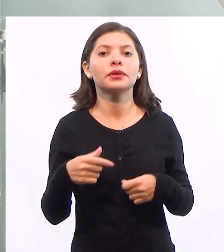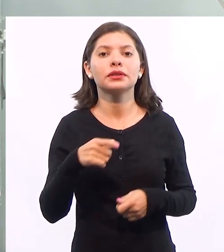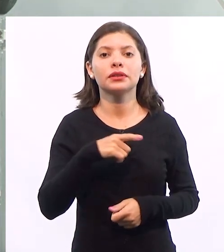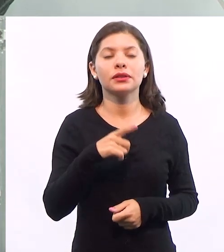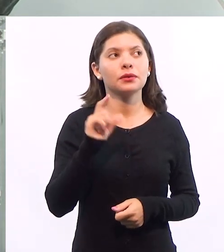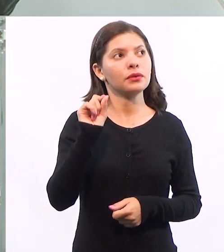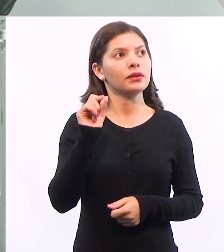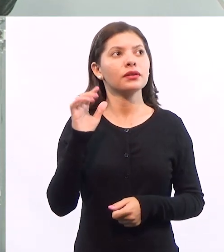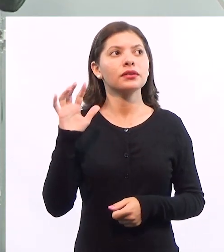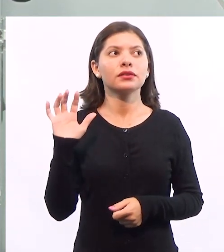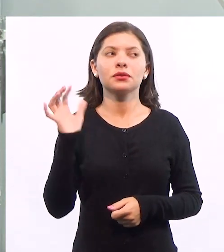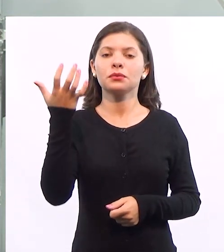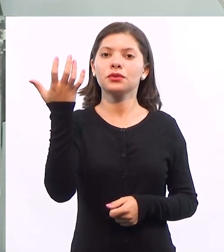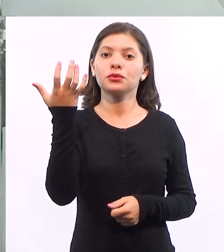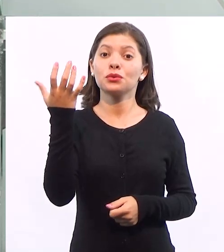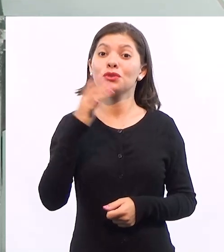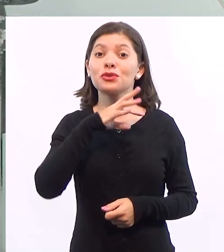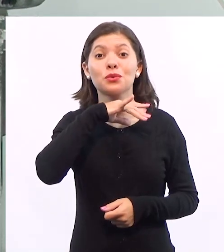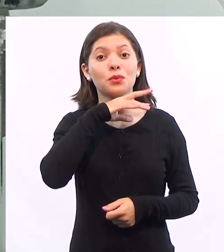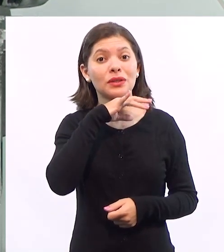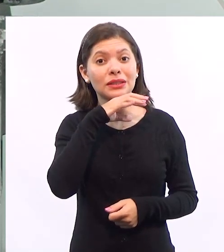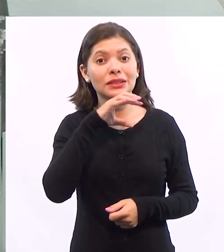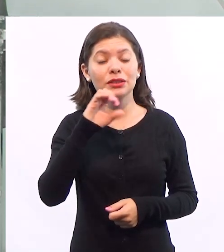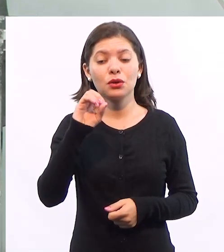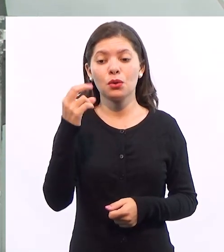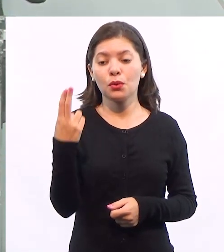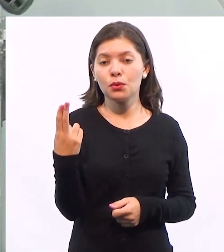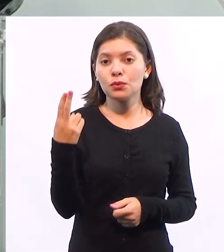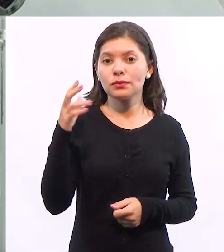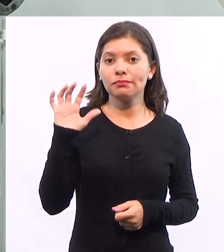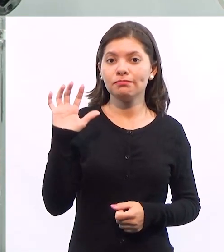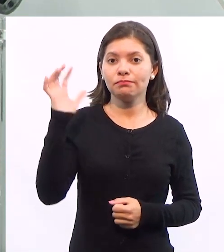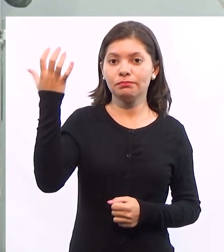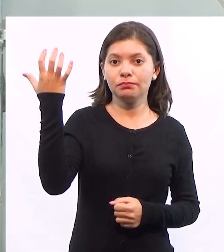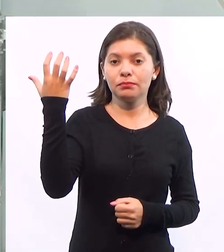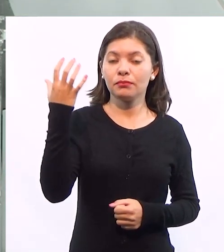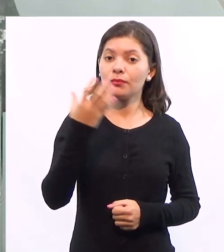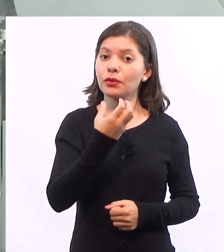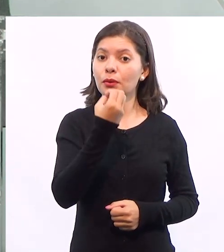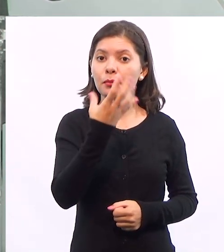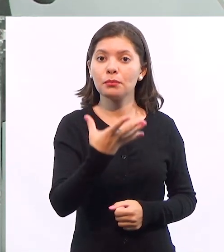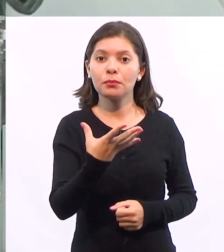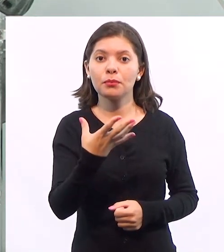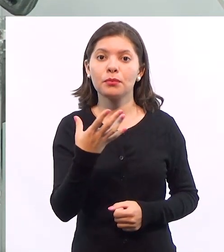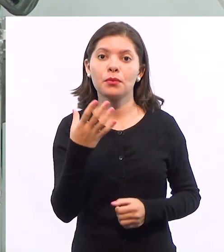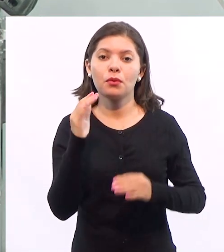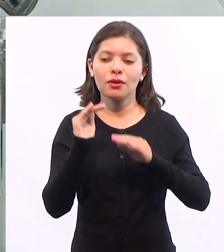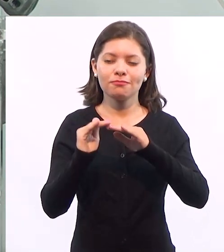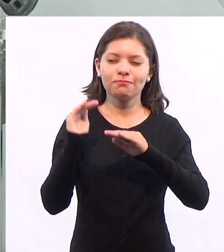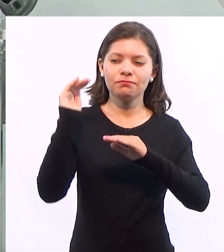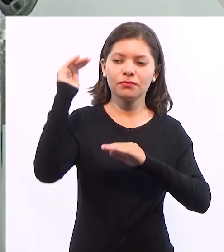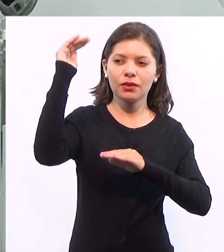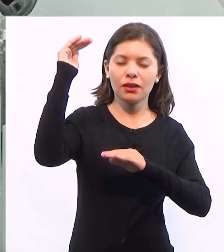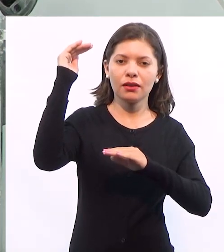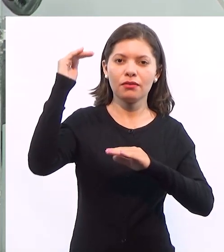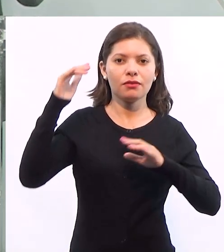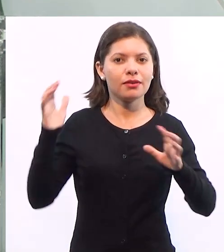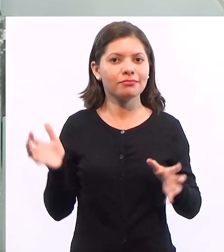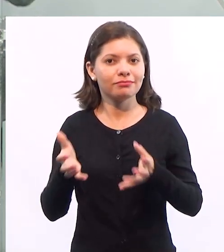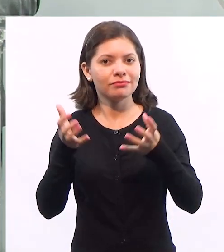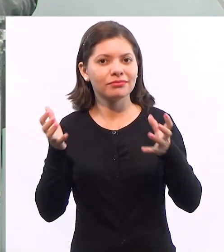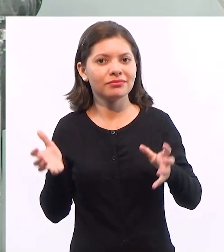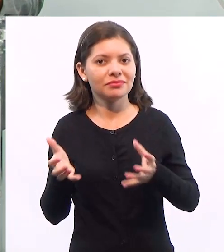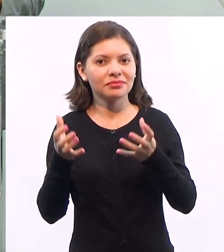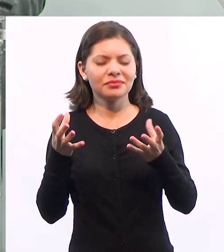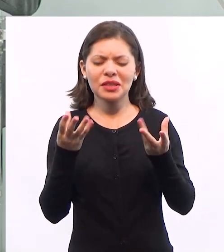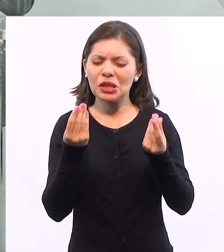situações desagradáveis ou também situações totalmente satisfatórias que elevam a motivação da pessoa humana como um todo. Tem